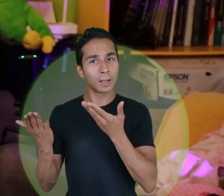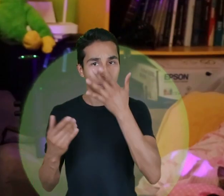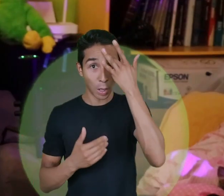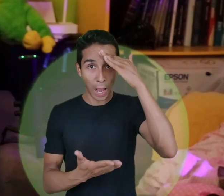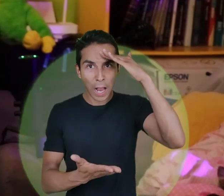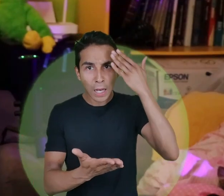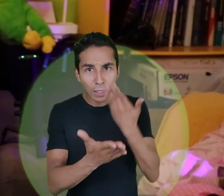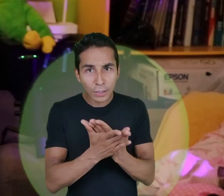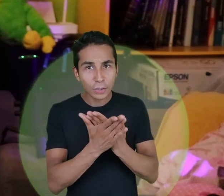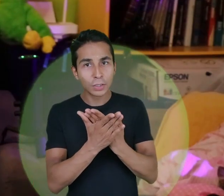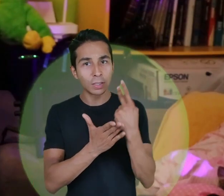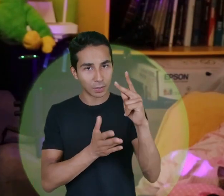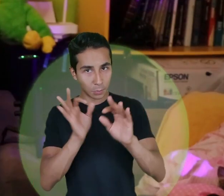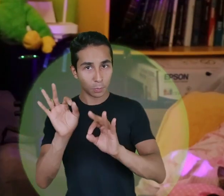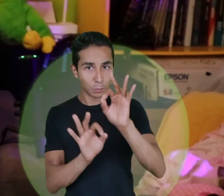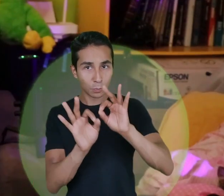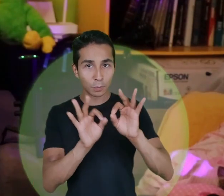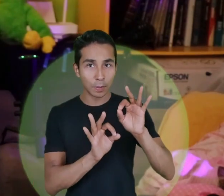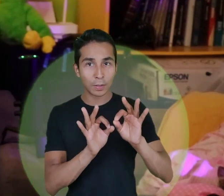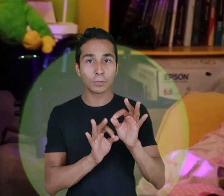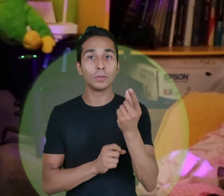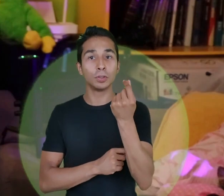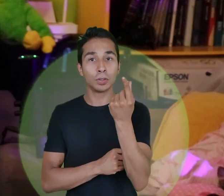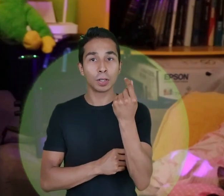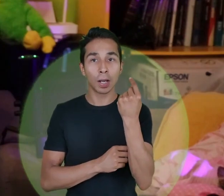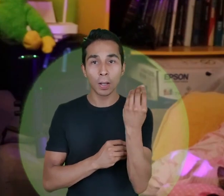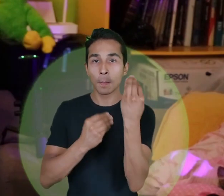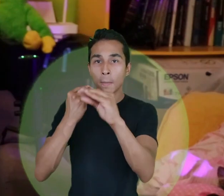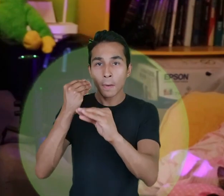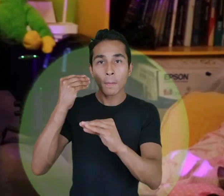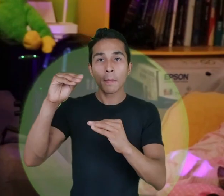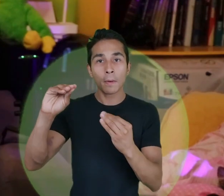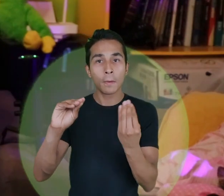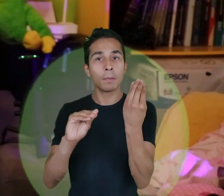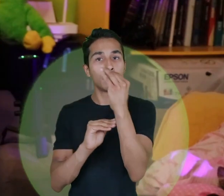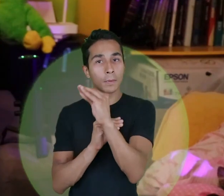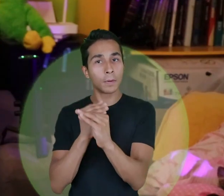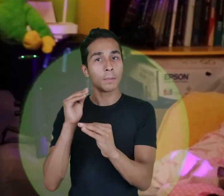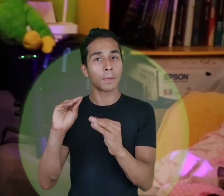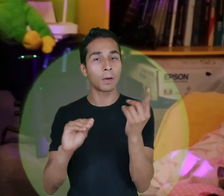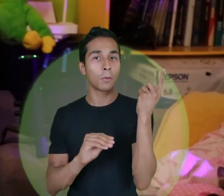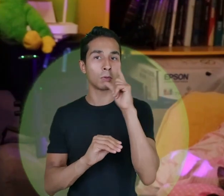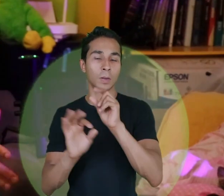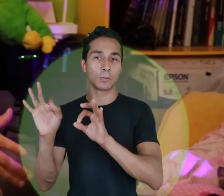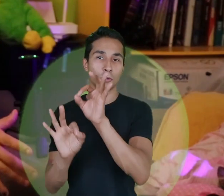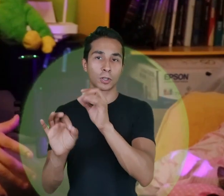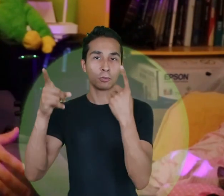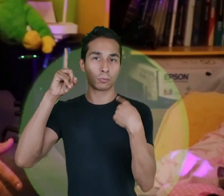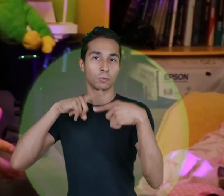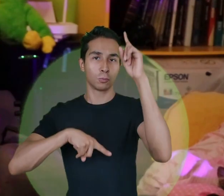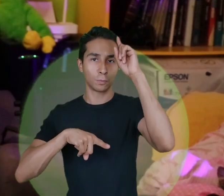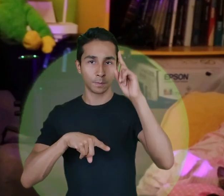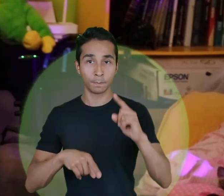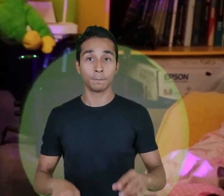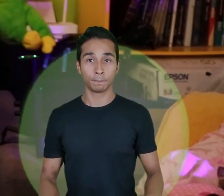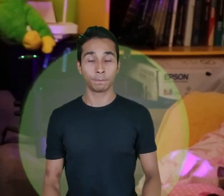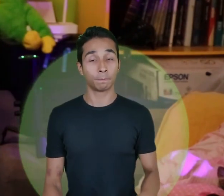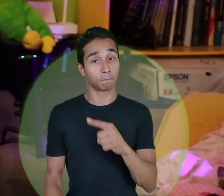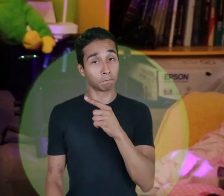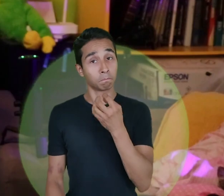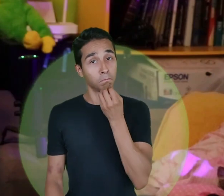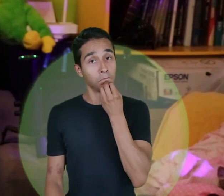ideia ali, que vão acreditar naquela vaquinha, que vão investir no seu projeto, vão fazer ele dar certo. Mas